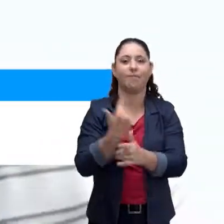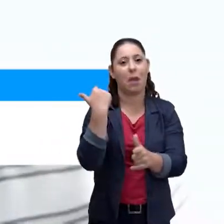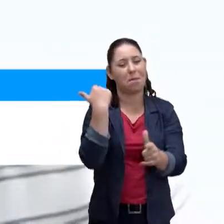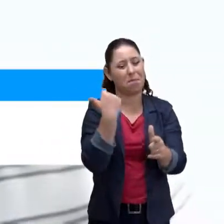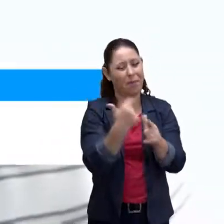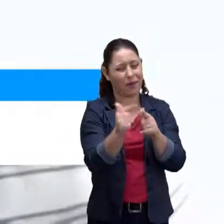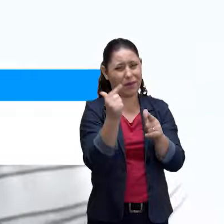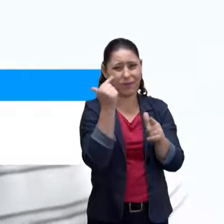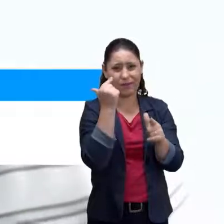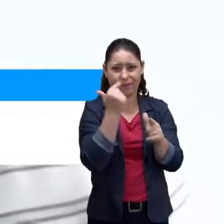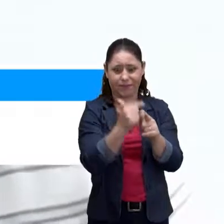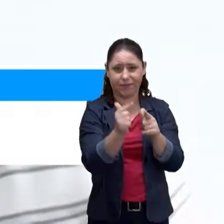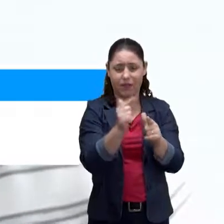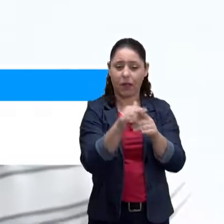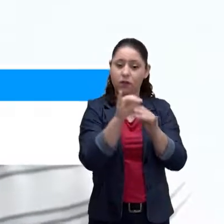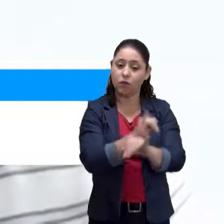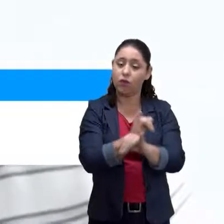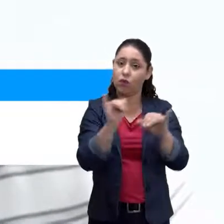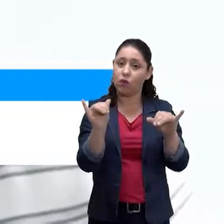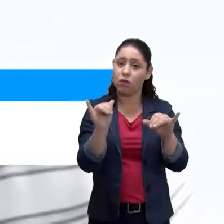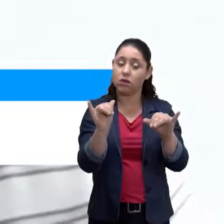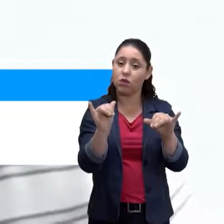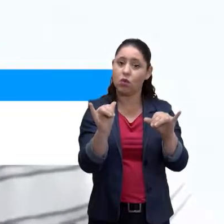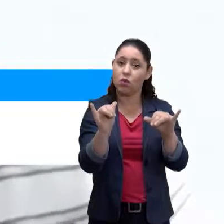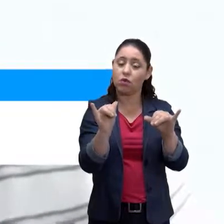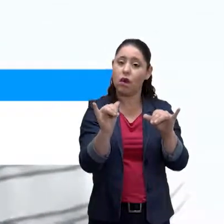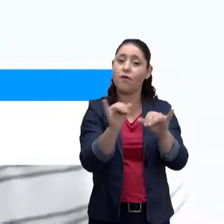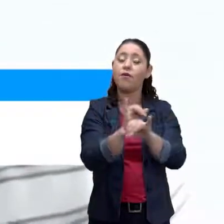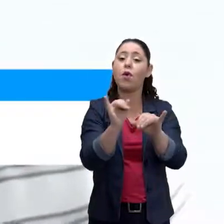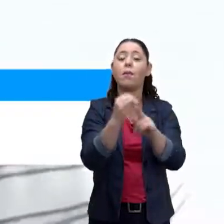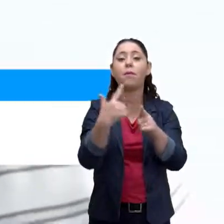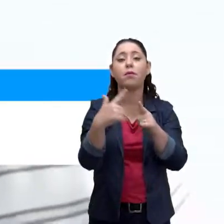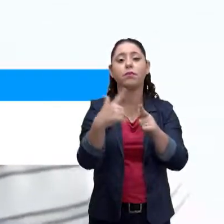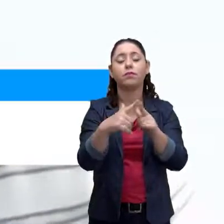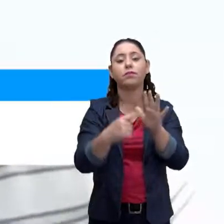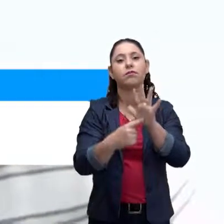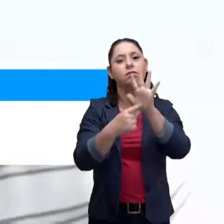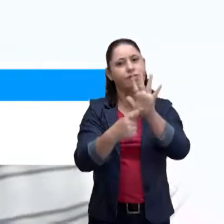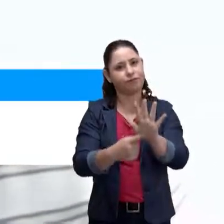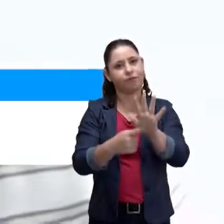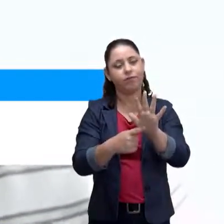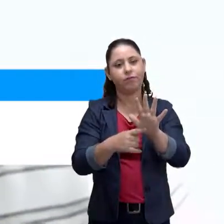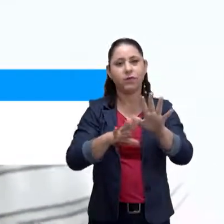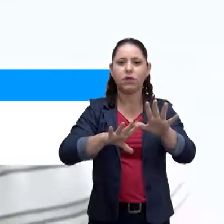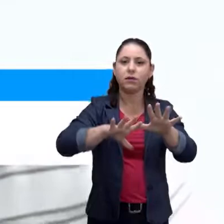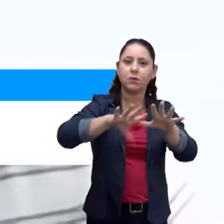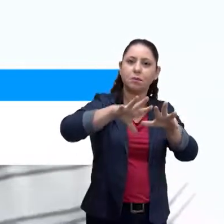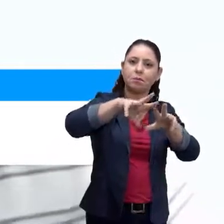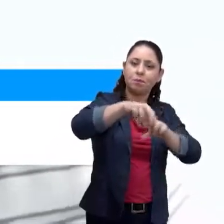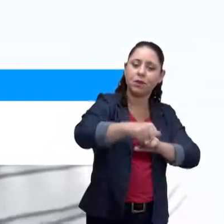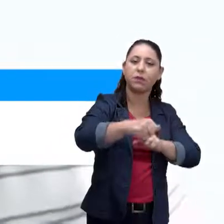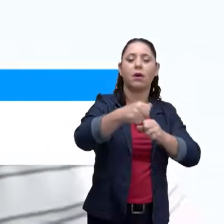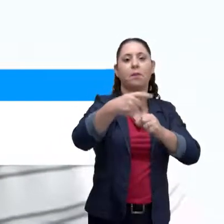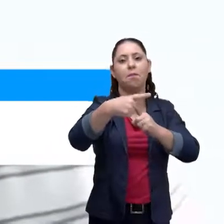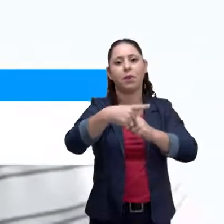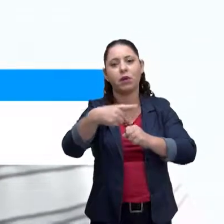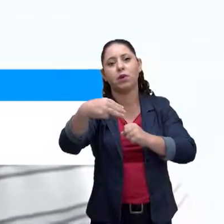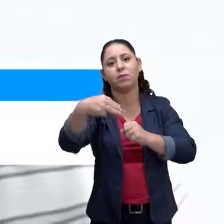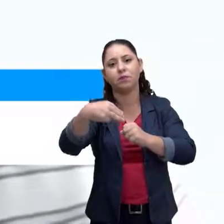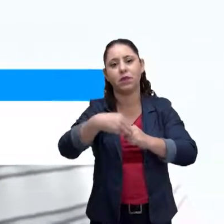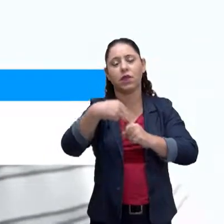erros, problemas na divulgação desses dados, porque apresentaram os